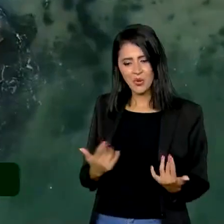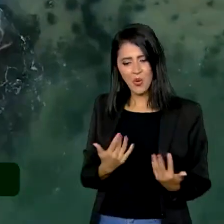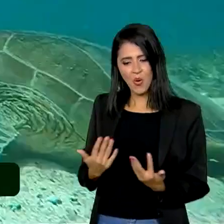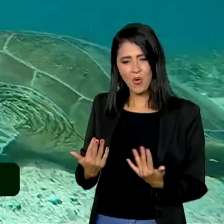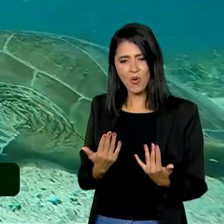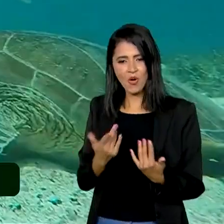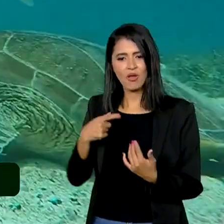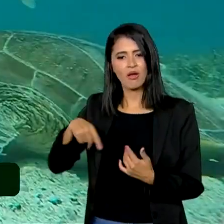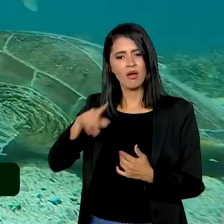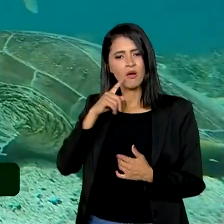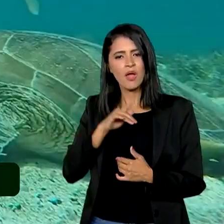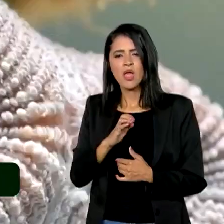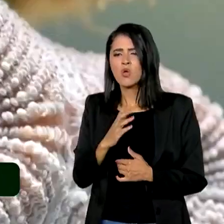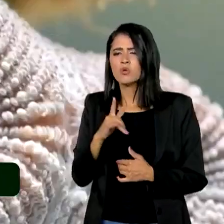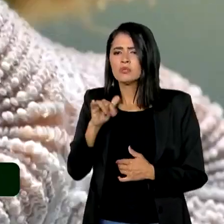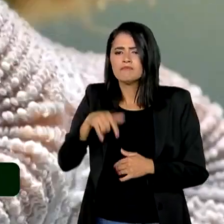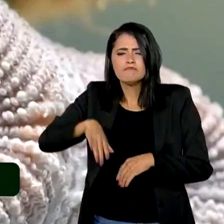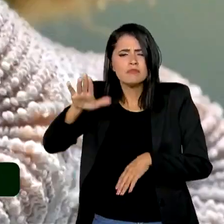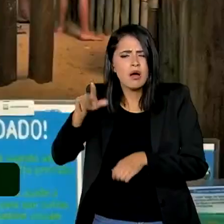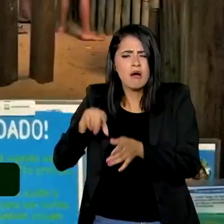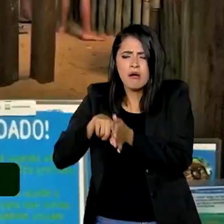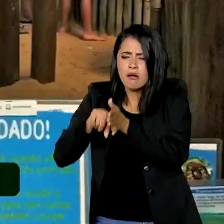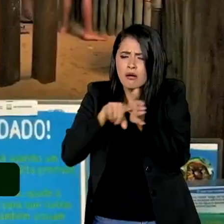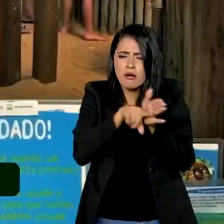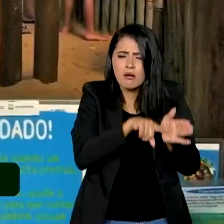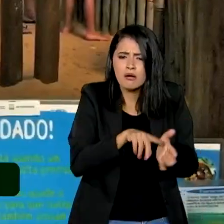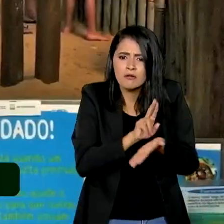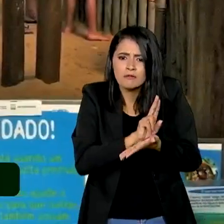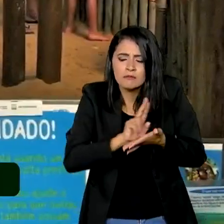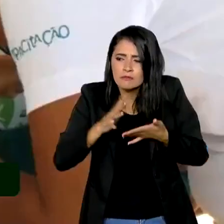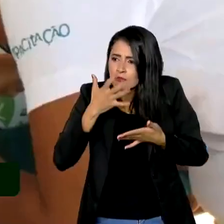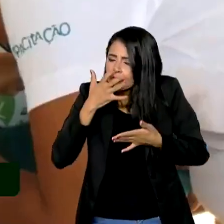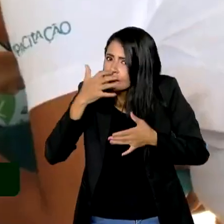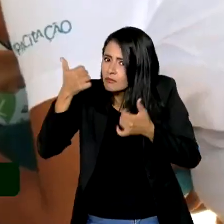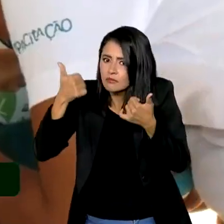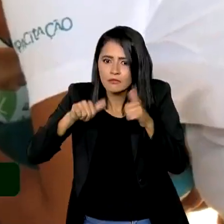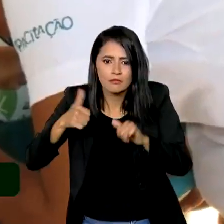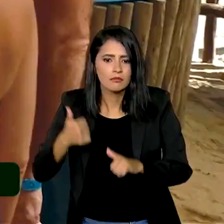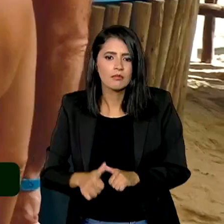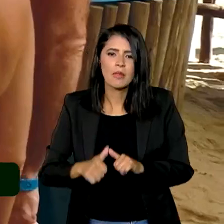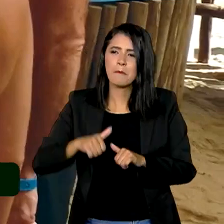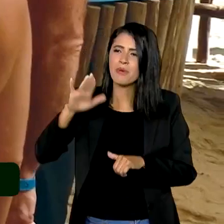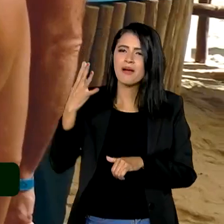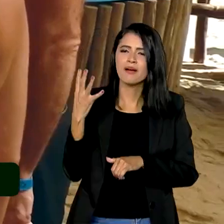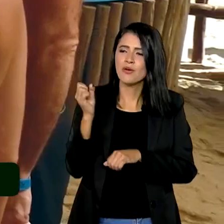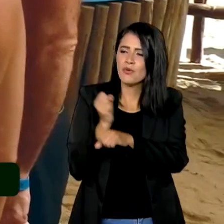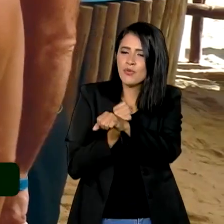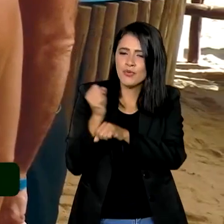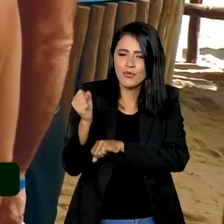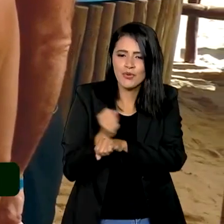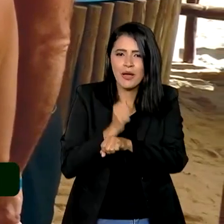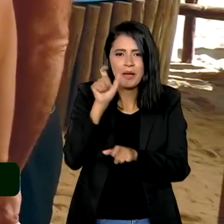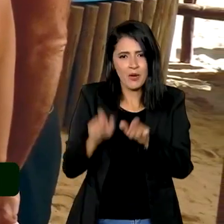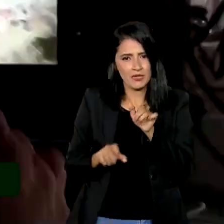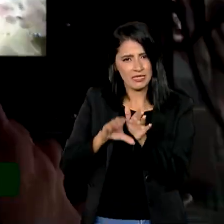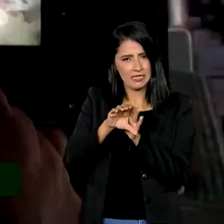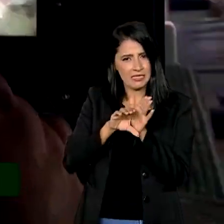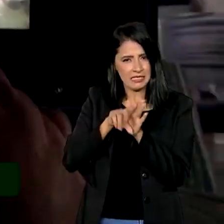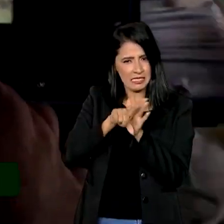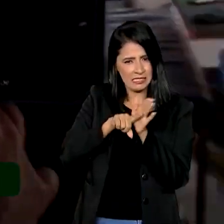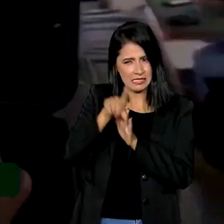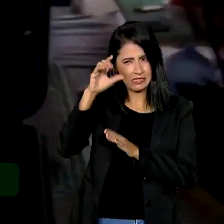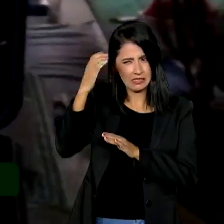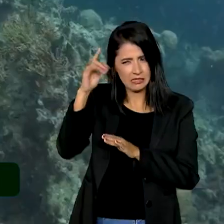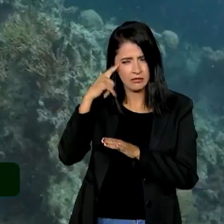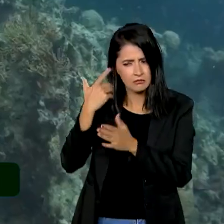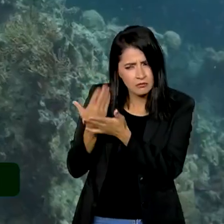os ecossistemas mais pesquisados em universidades. Há mais de 40 anos, os cientistas estudam formas